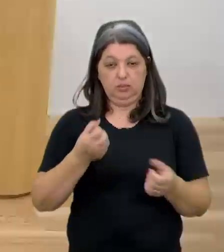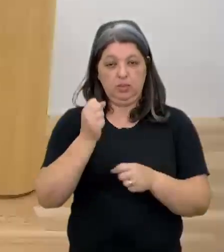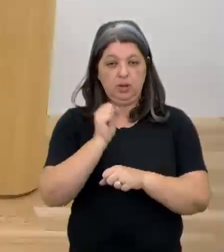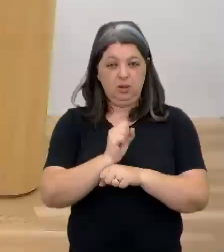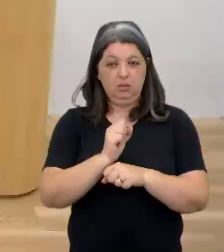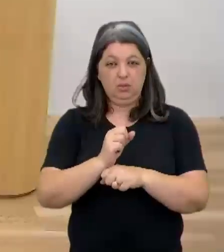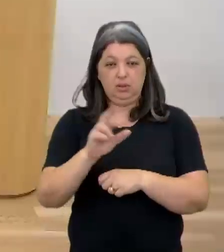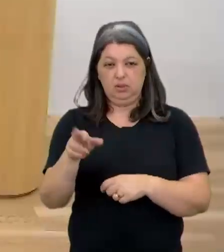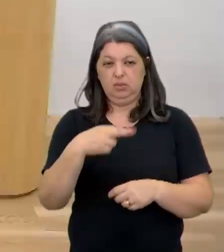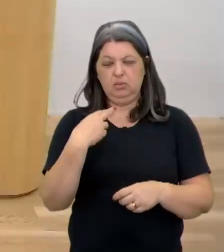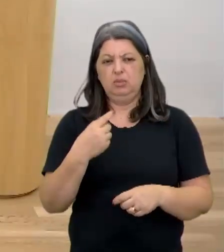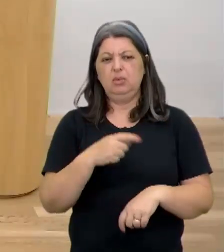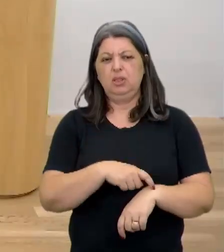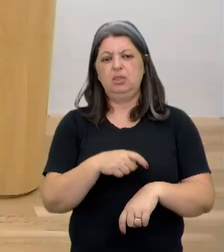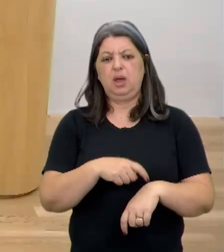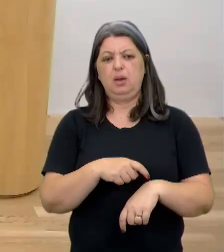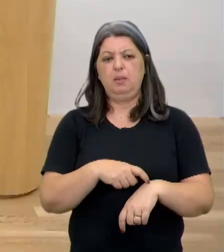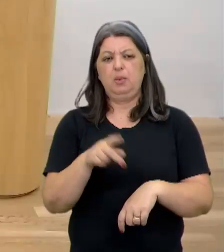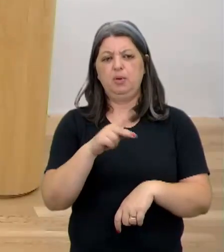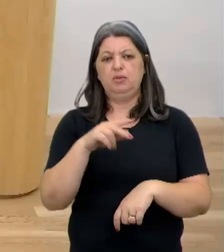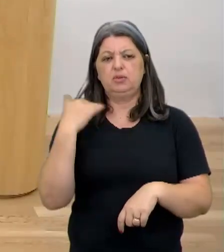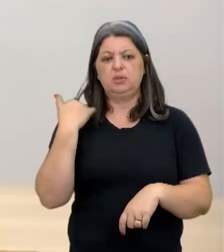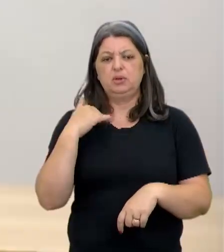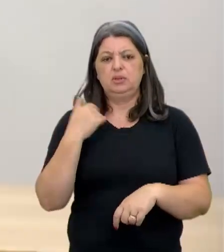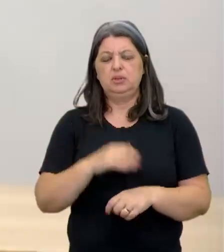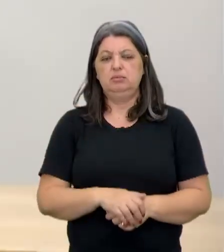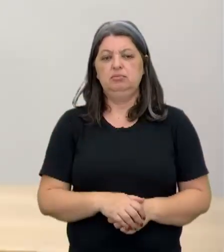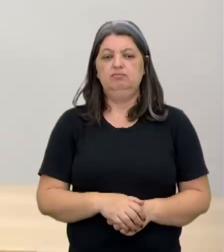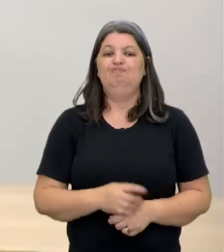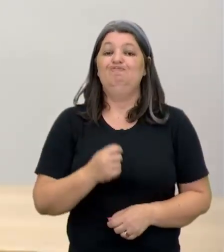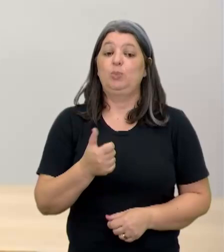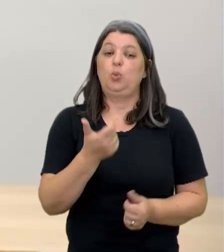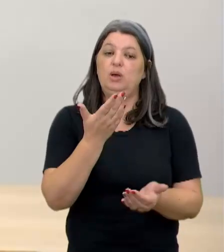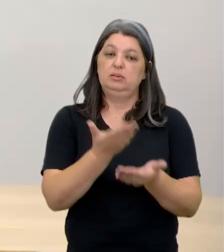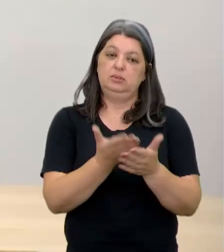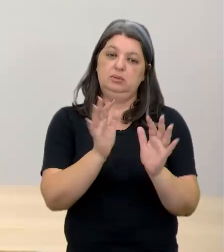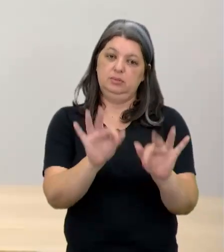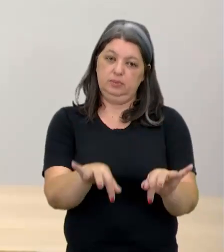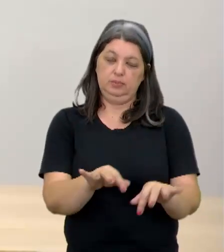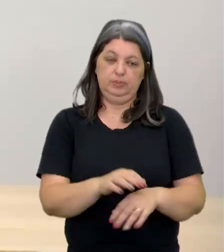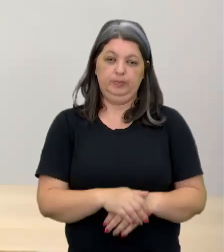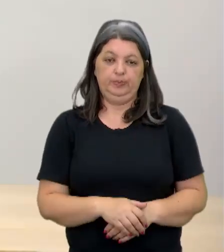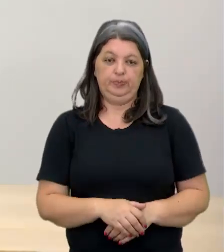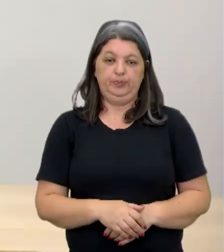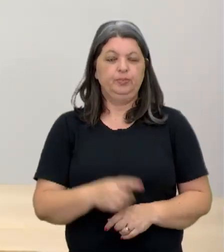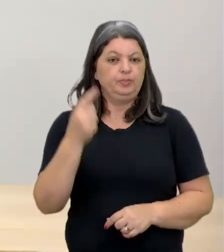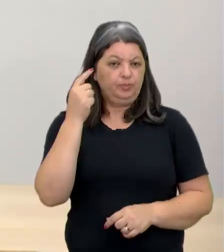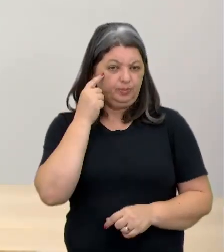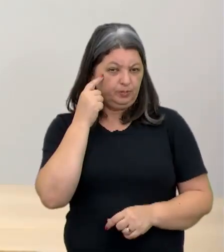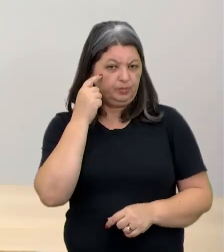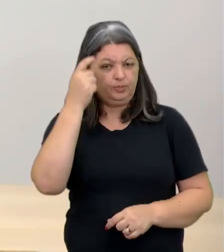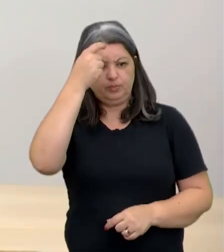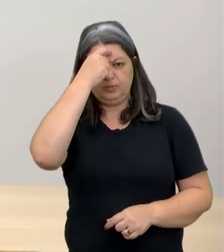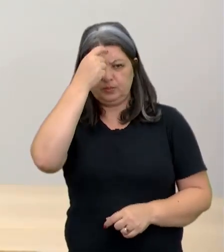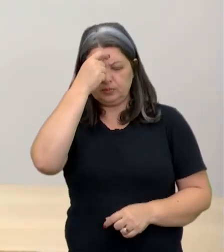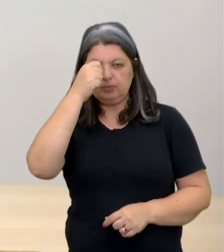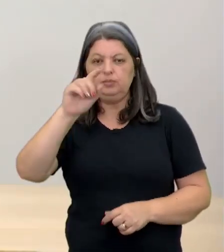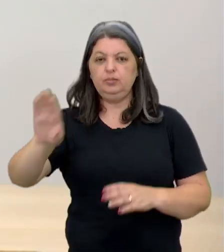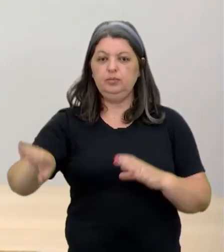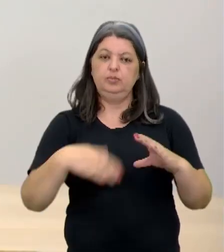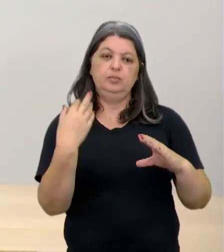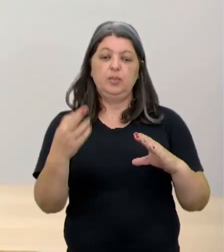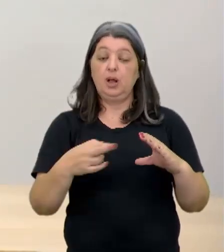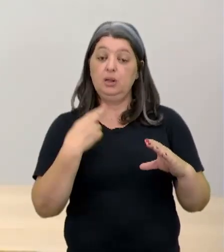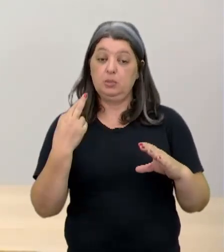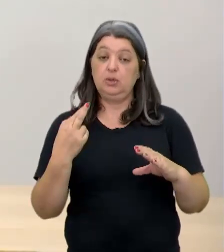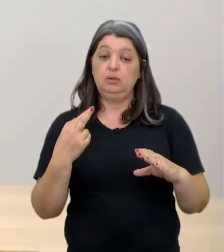resposta. Professora Inês, quanto tempo pra esse? Tá acabando a aula, né? Tá acabando. Então, pessoal, vamos lá. Pensa, se concentra, manda a resposta pra